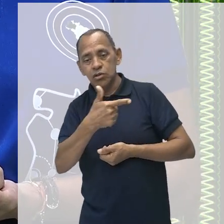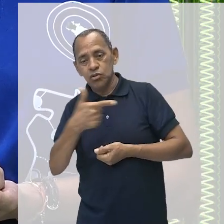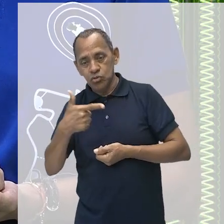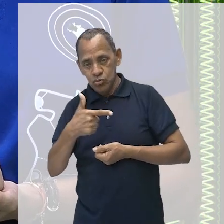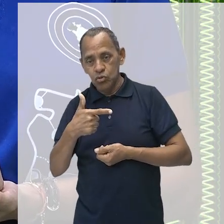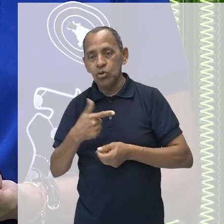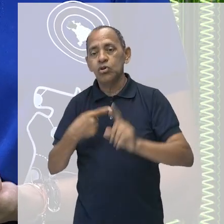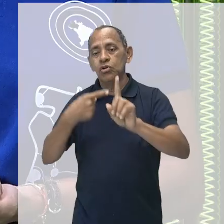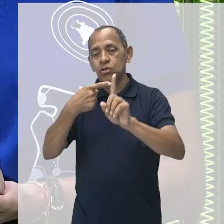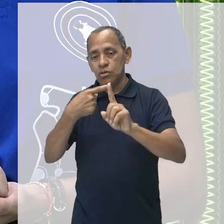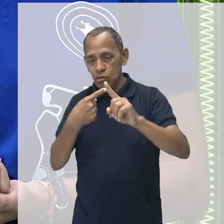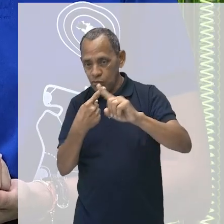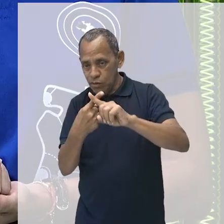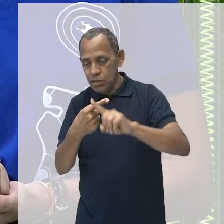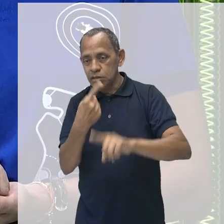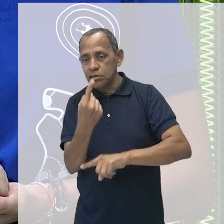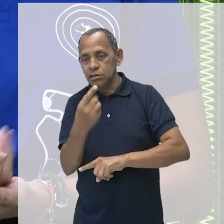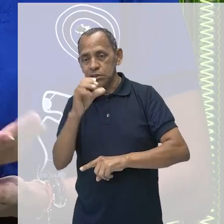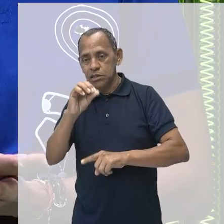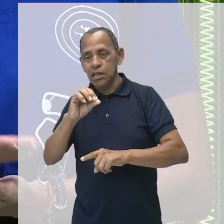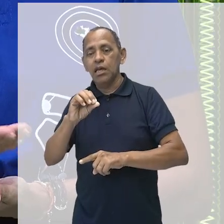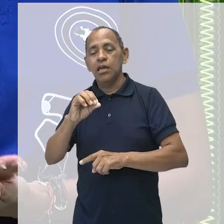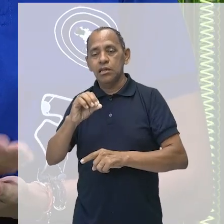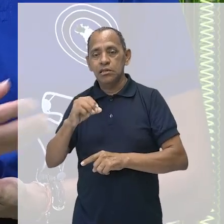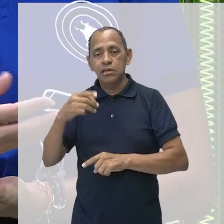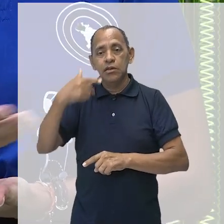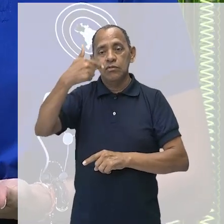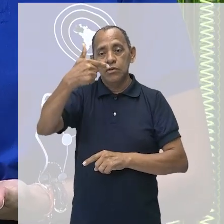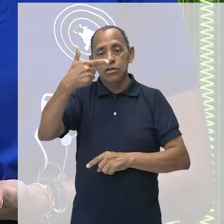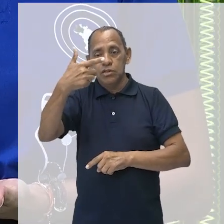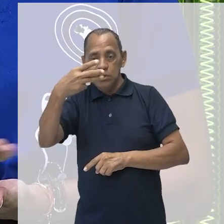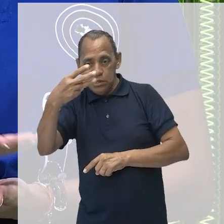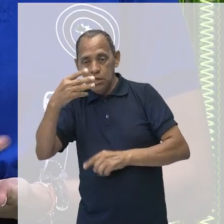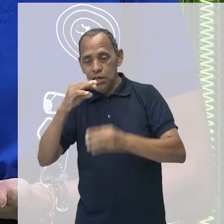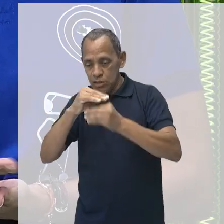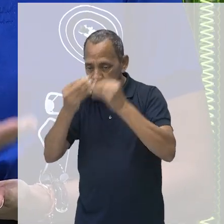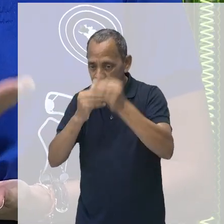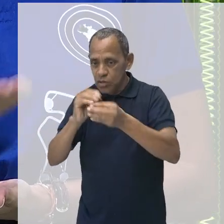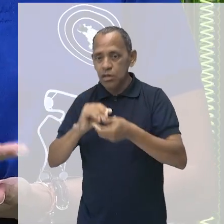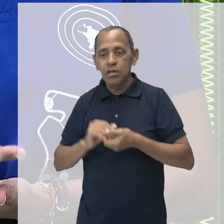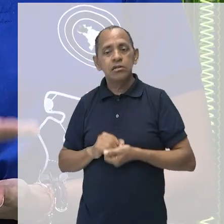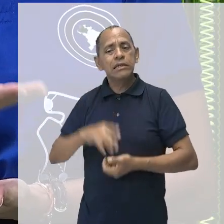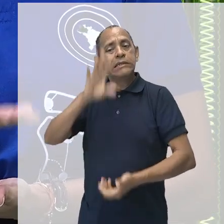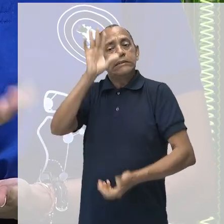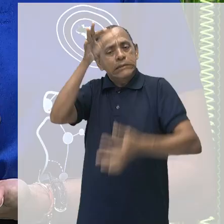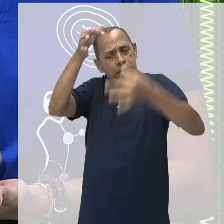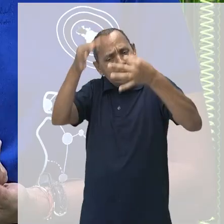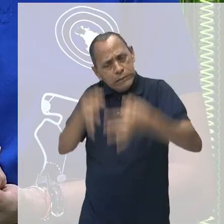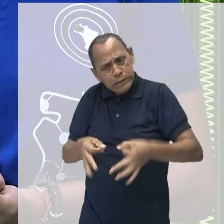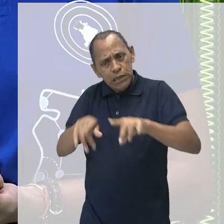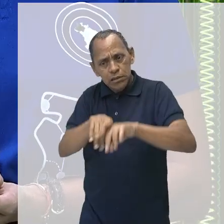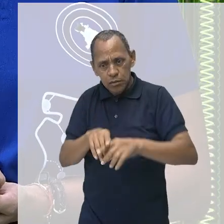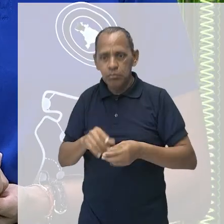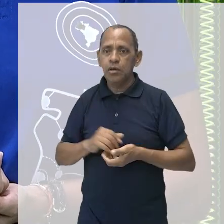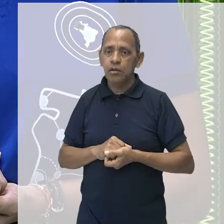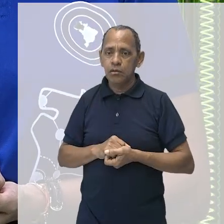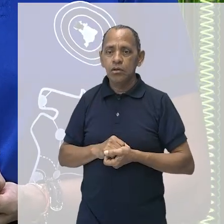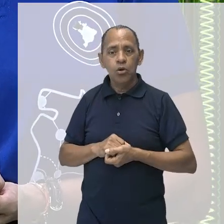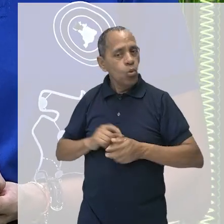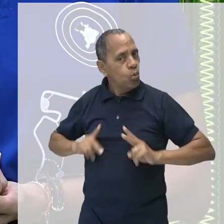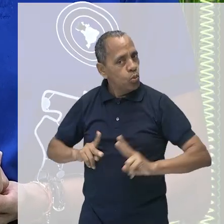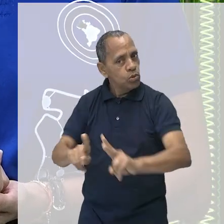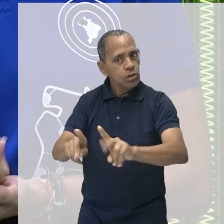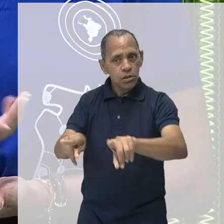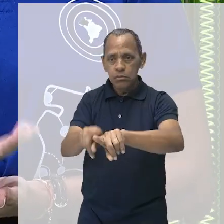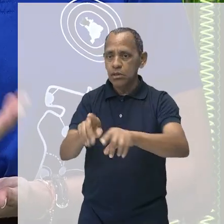6,022 vezes 10 a 23 partículas. Então, é um número exato, constante, sempre que é utilizado para essa medida